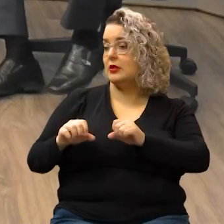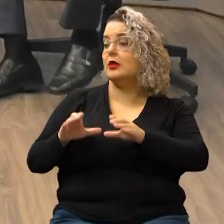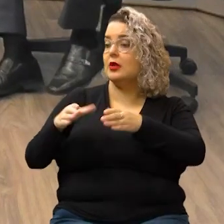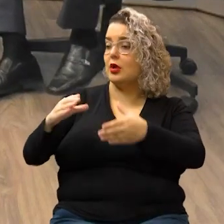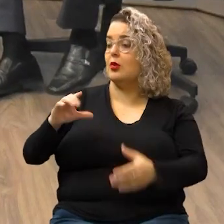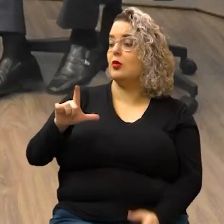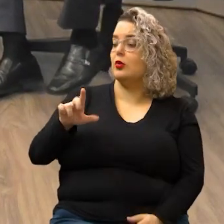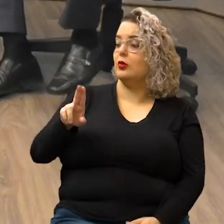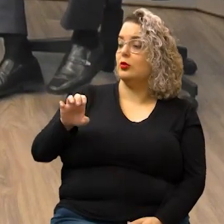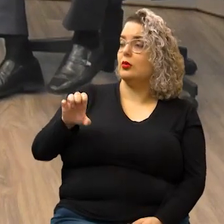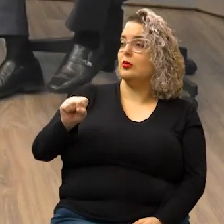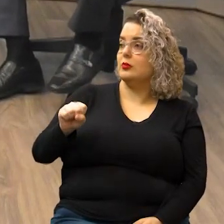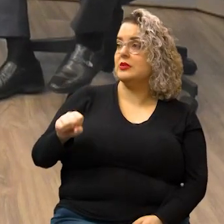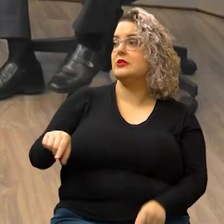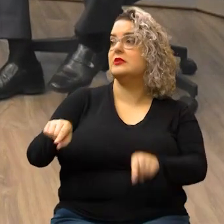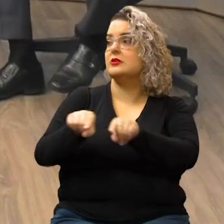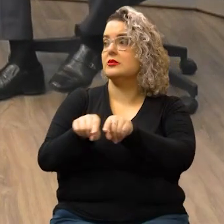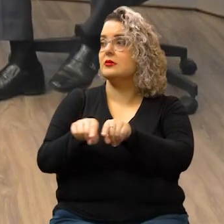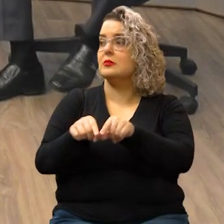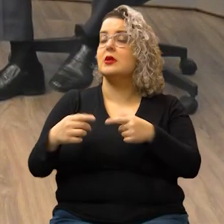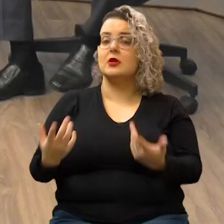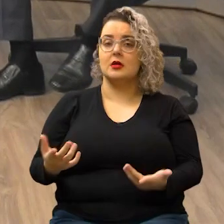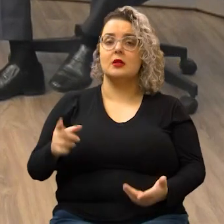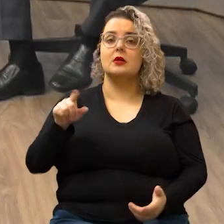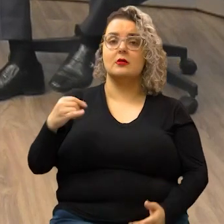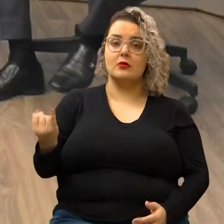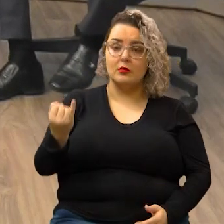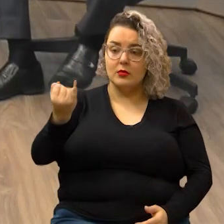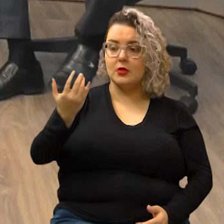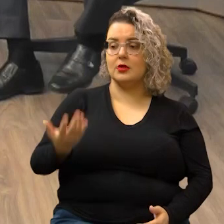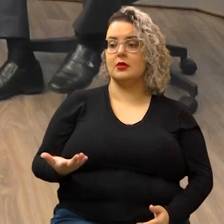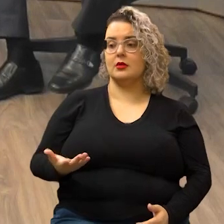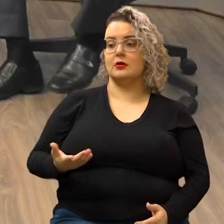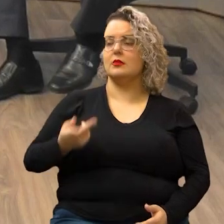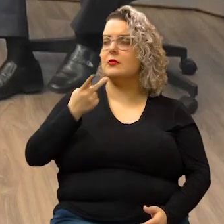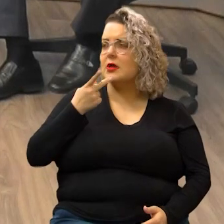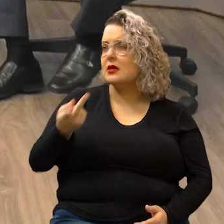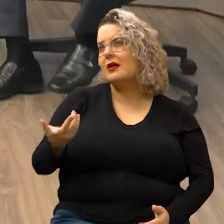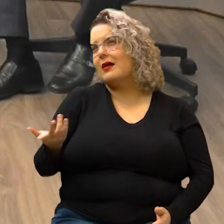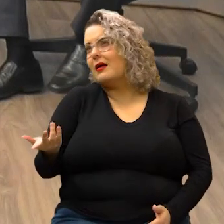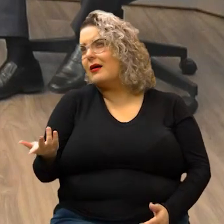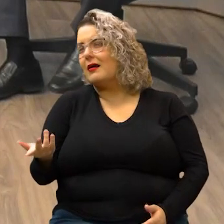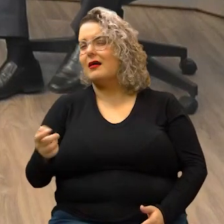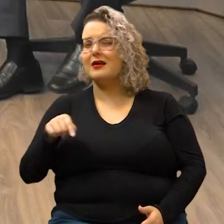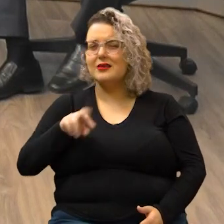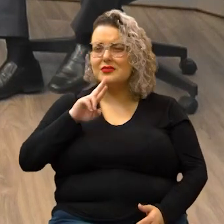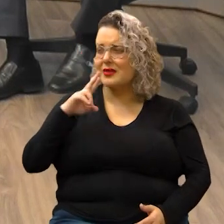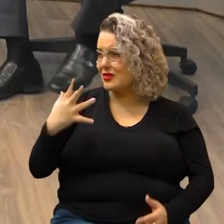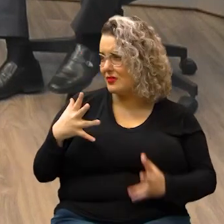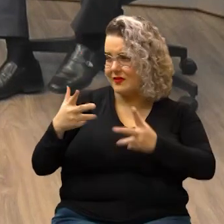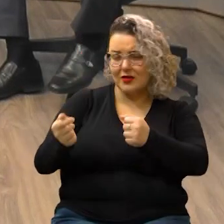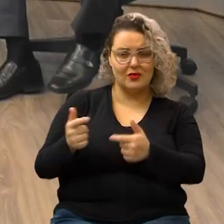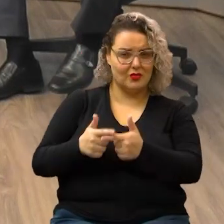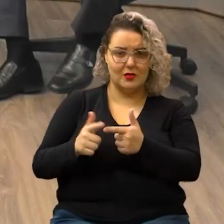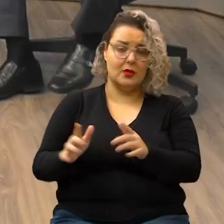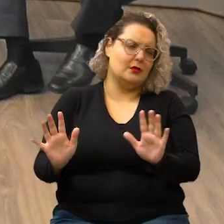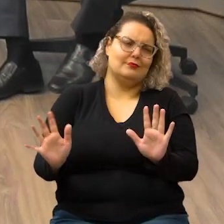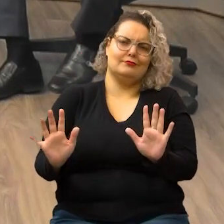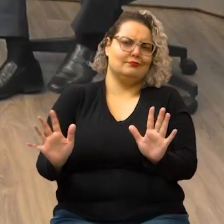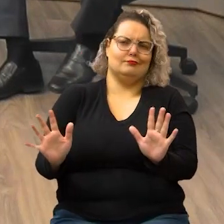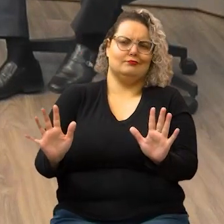envolveu os clubes também. Então foi algo muito interessante, que você vai dizer, mas isso resolveu totalmente o problema?